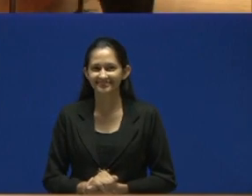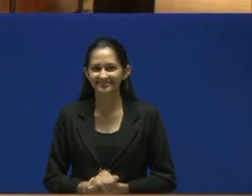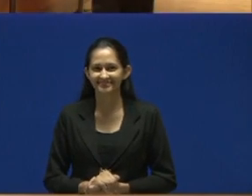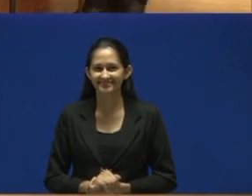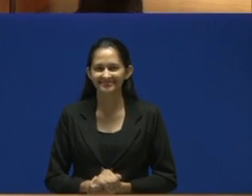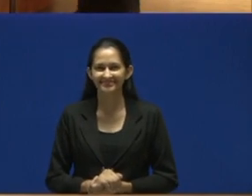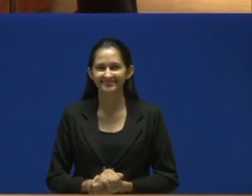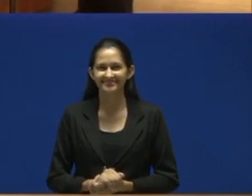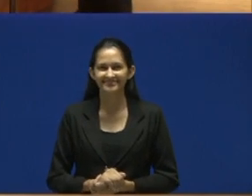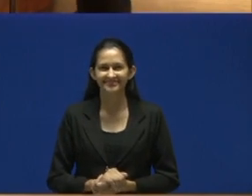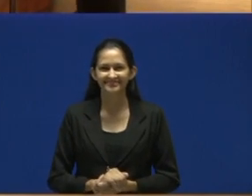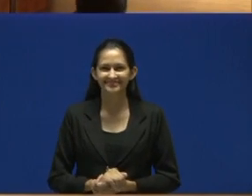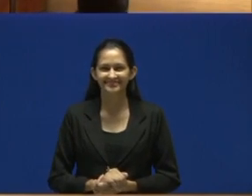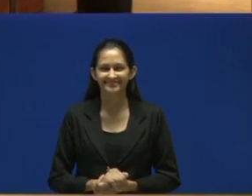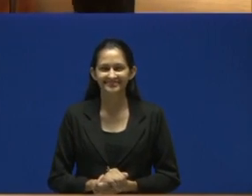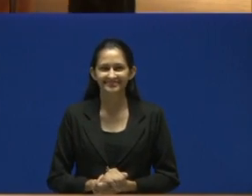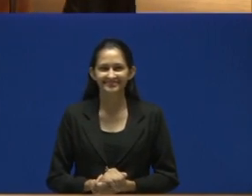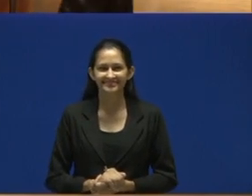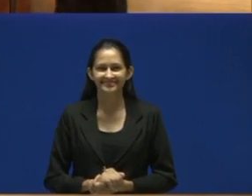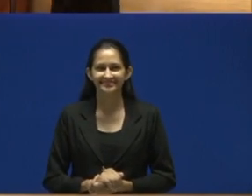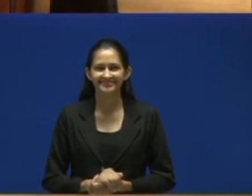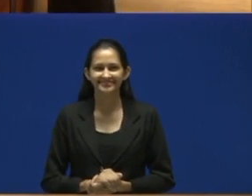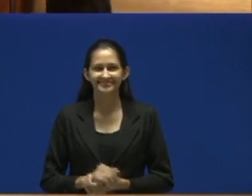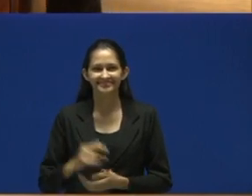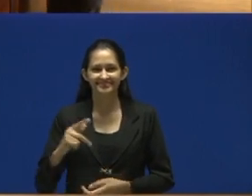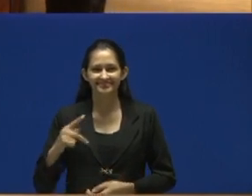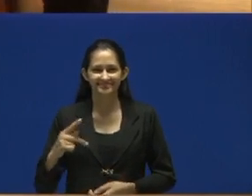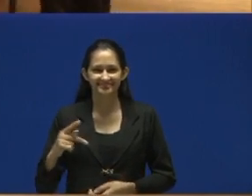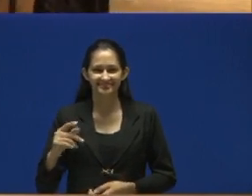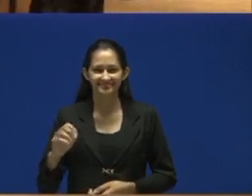pedro henrique mateus silva